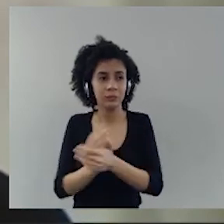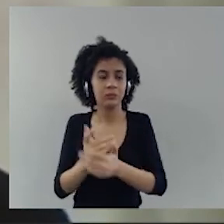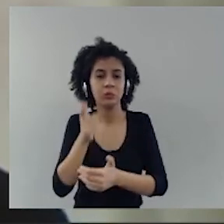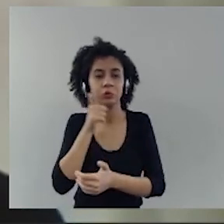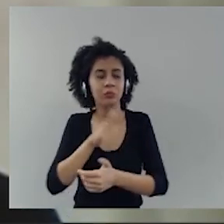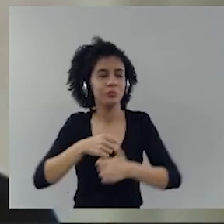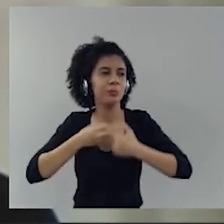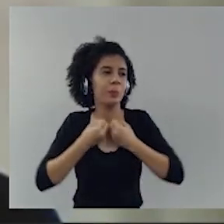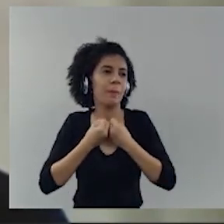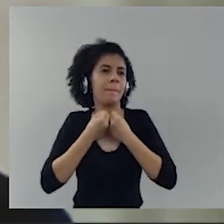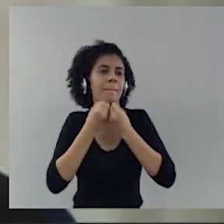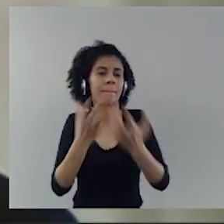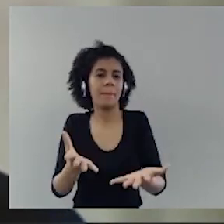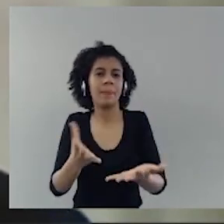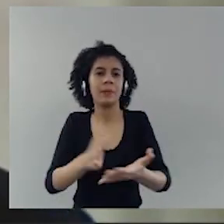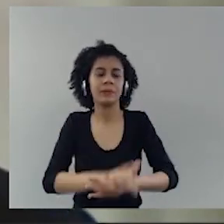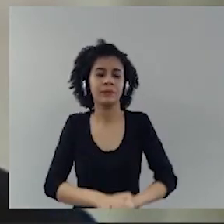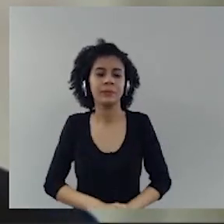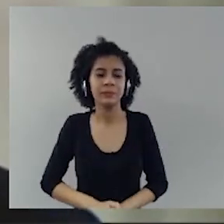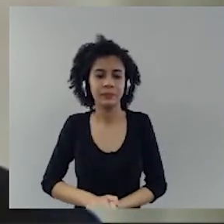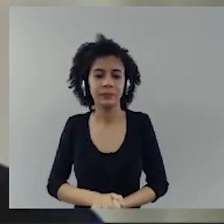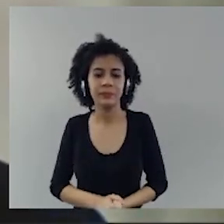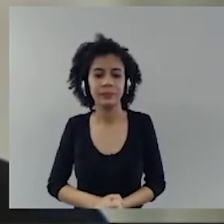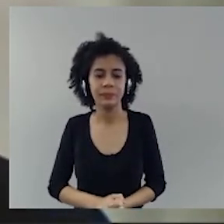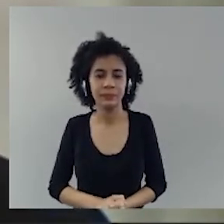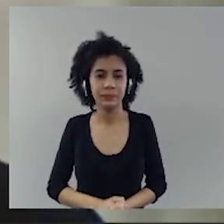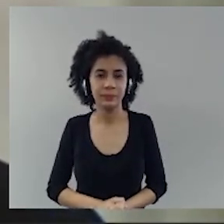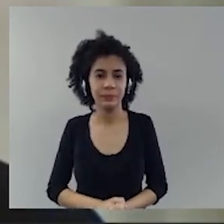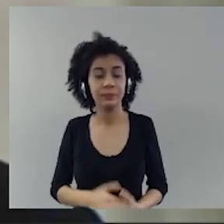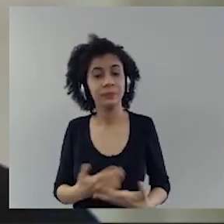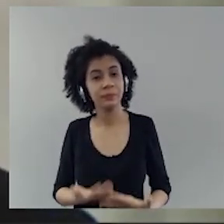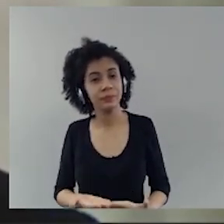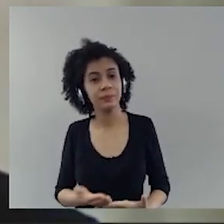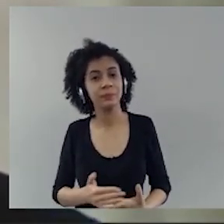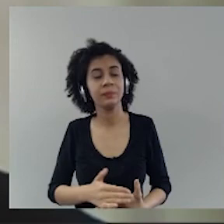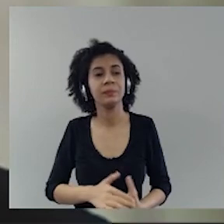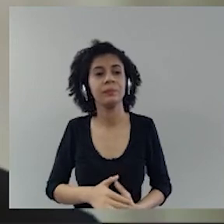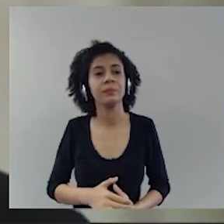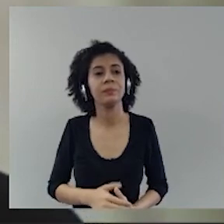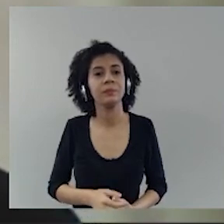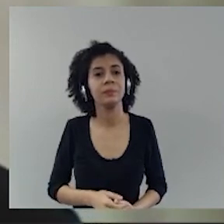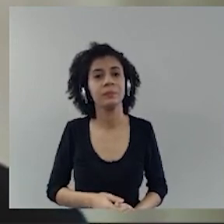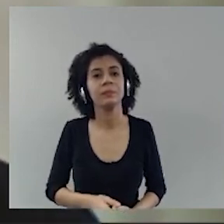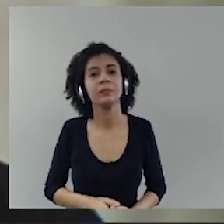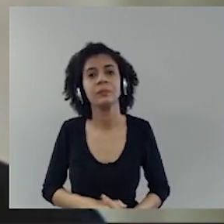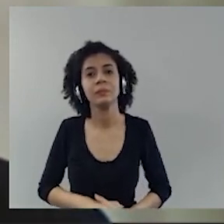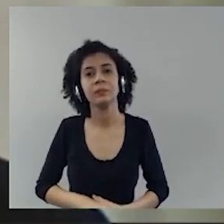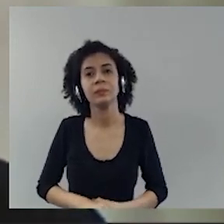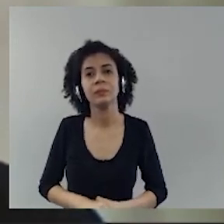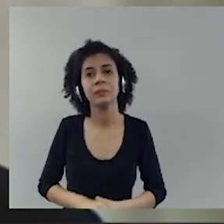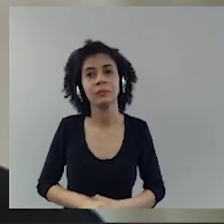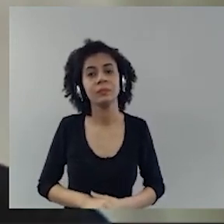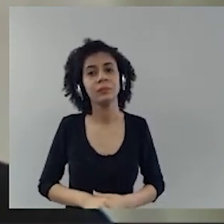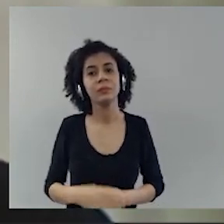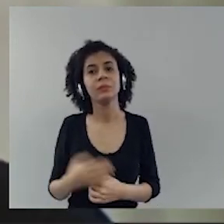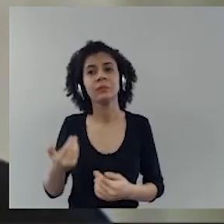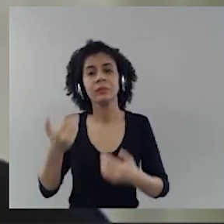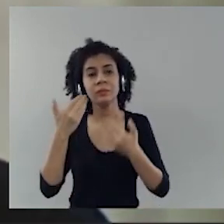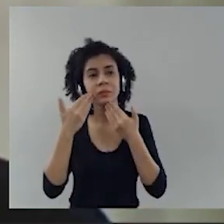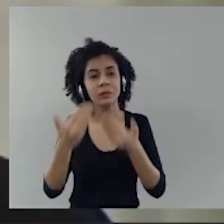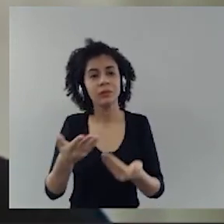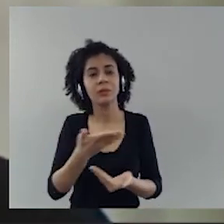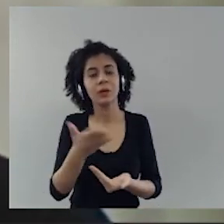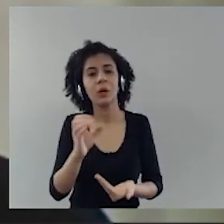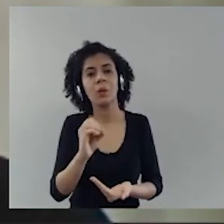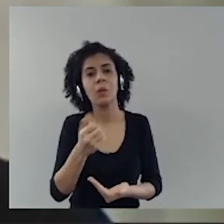para a grande o vinícius para administração pública então eu agradeço mais uma vez a